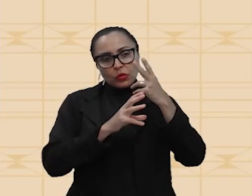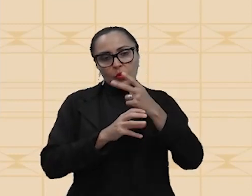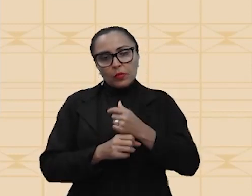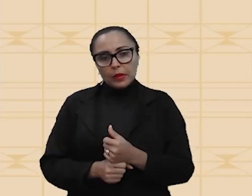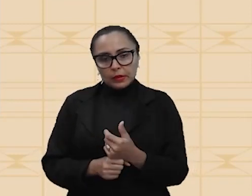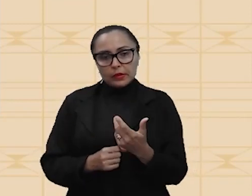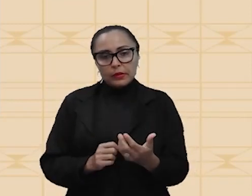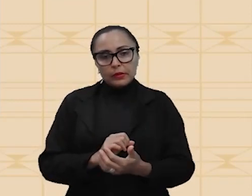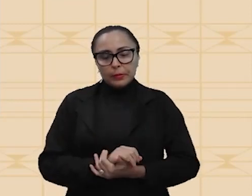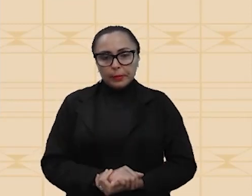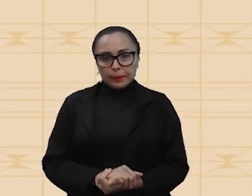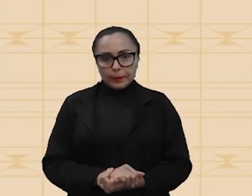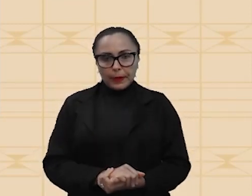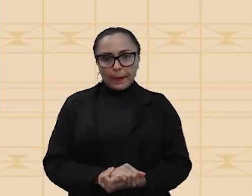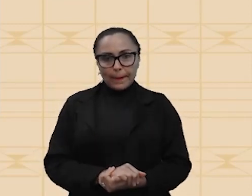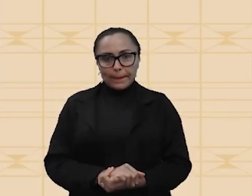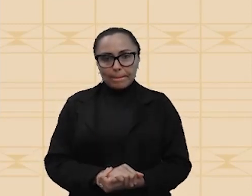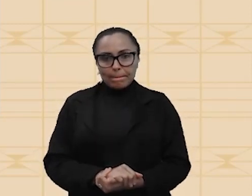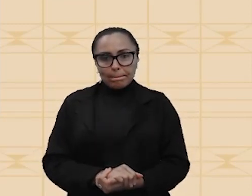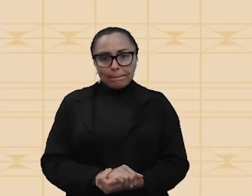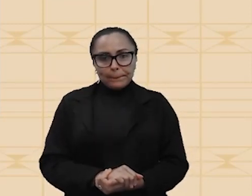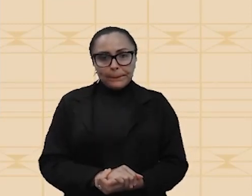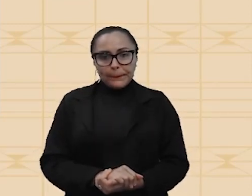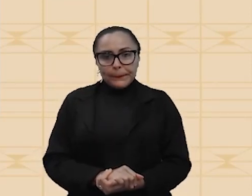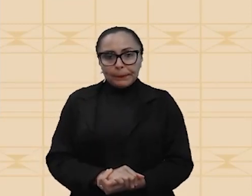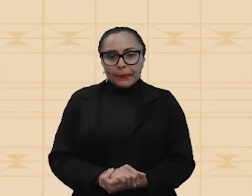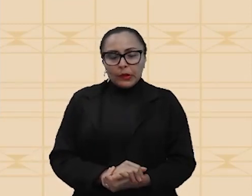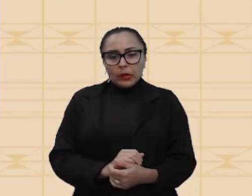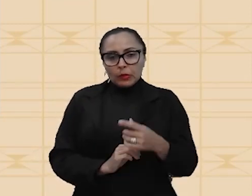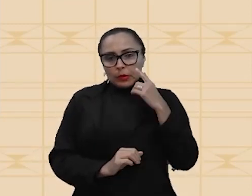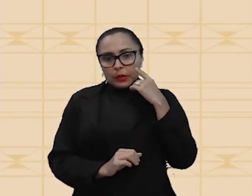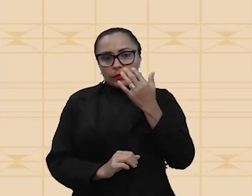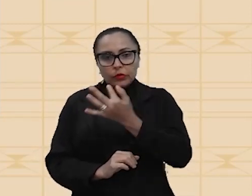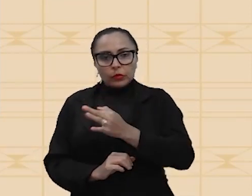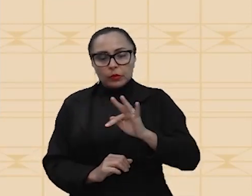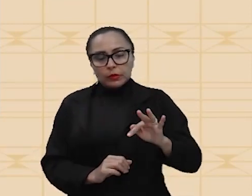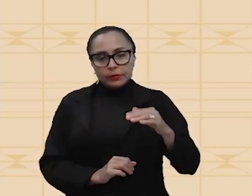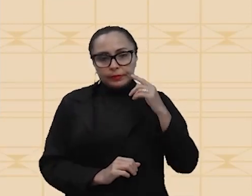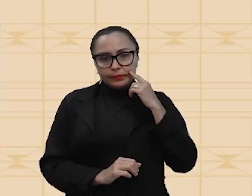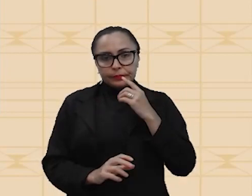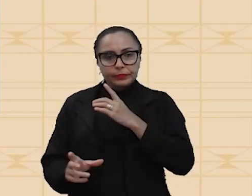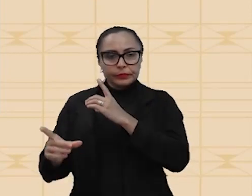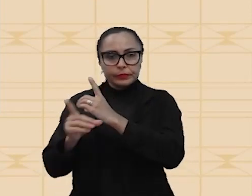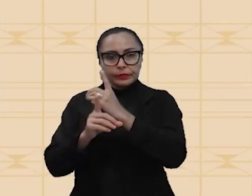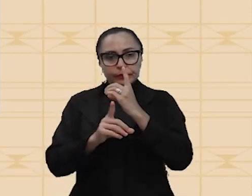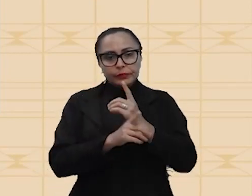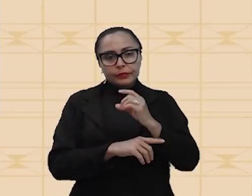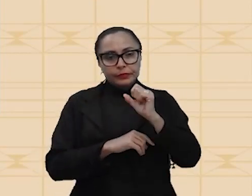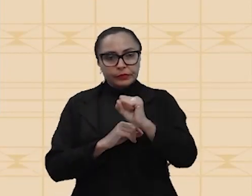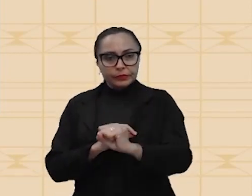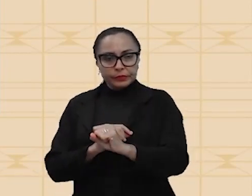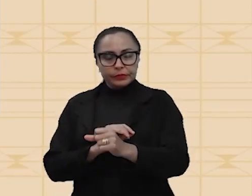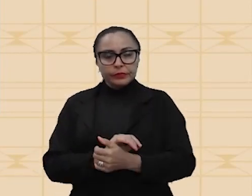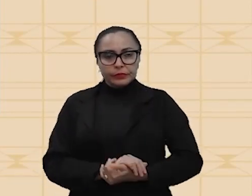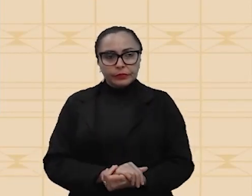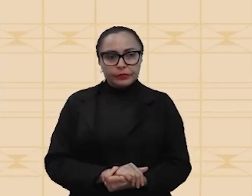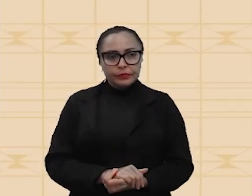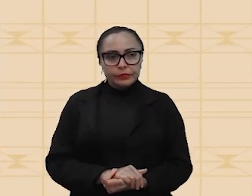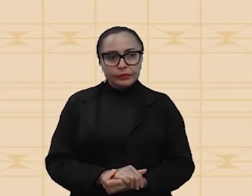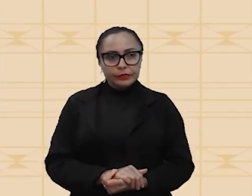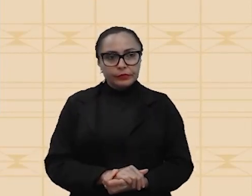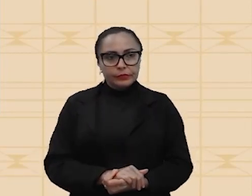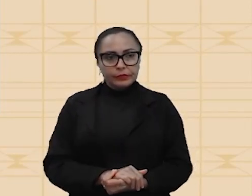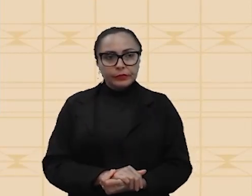elétrica. Nesse caso, ao aplicarmos a fórmula, vamos encontrar uma resistência de 8. Agora que a gente sabe qual